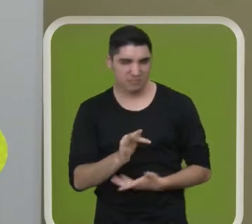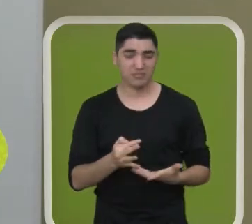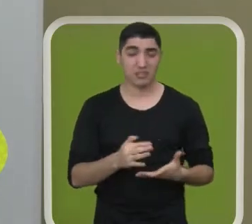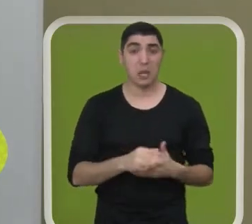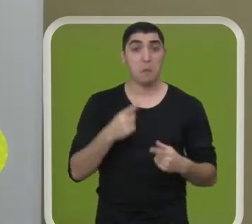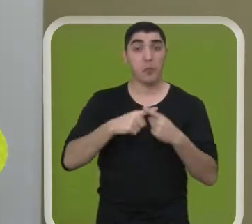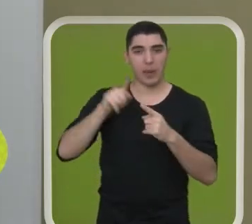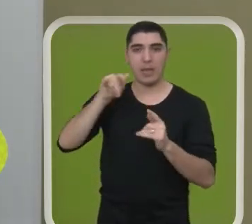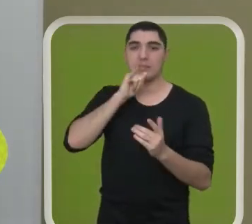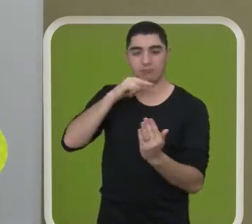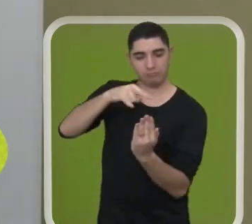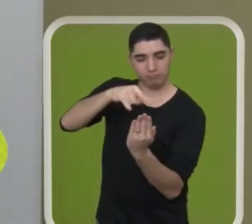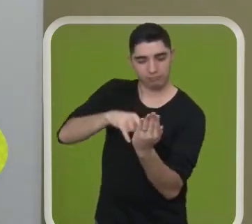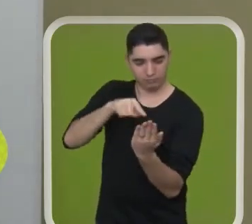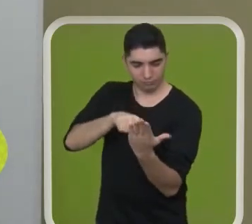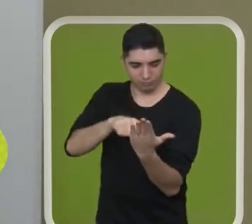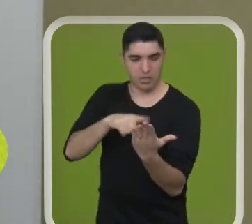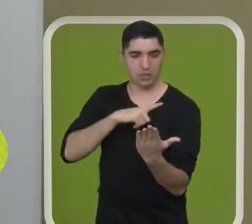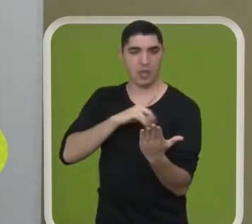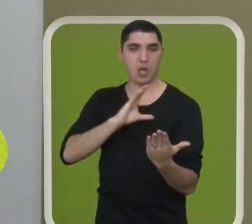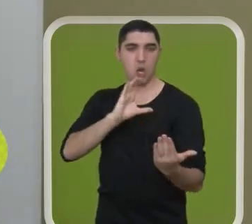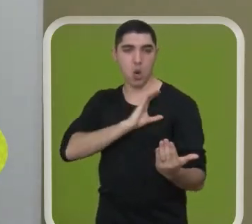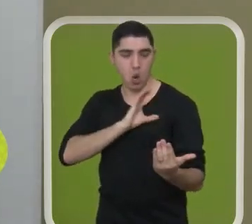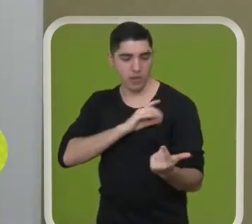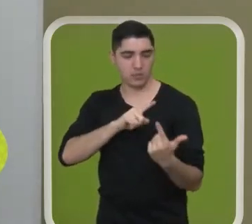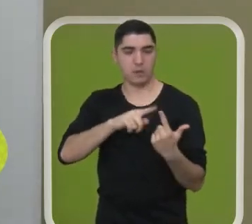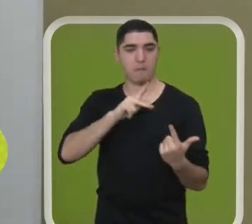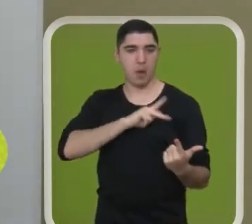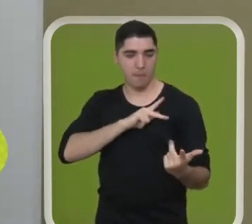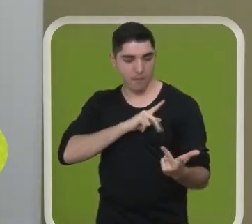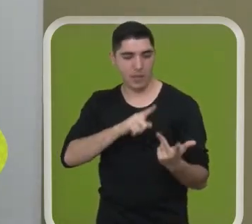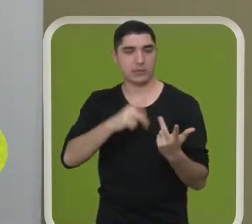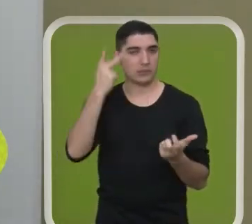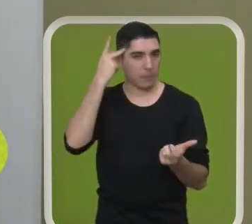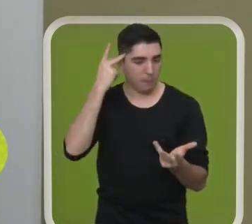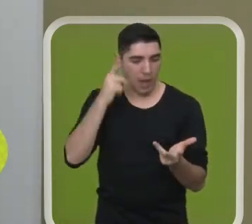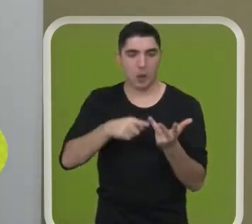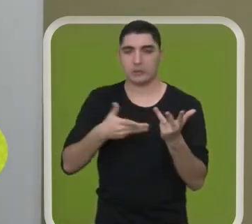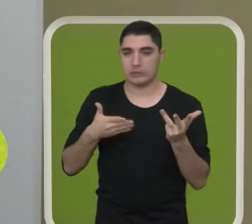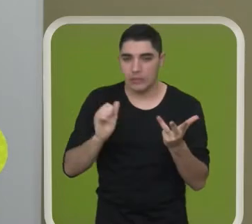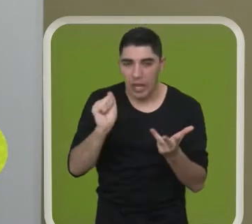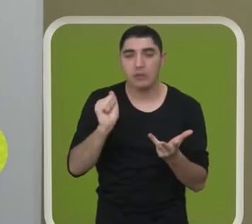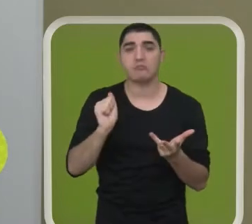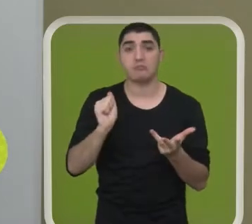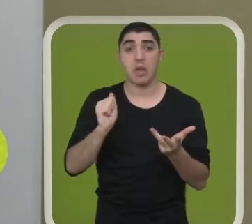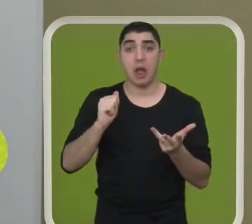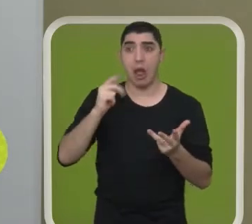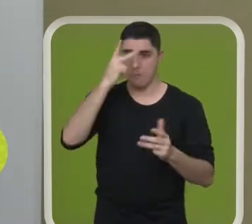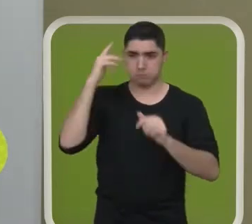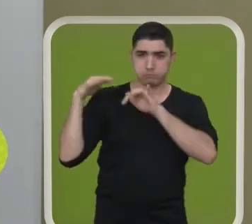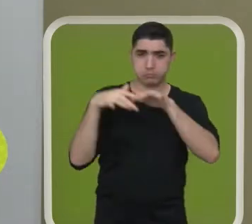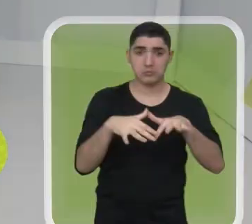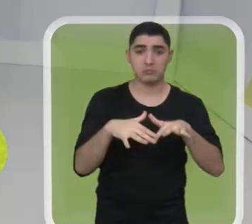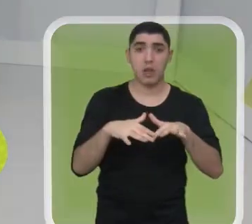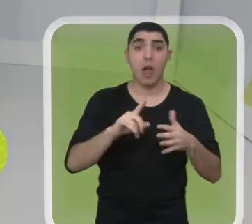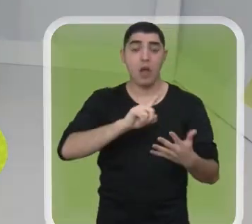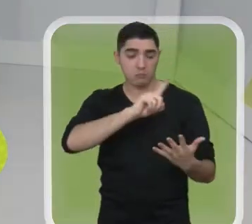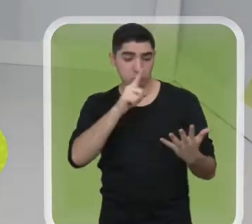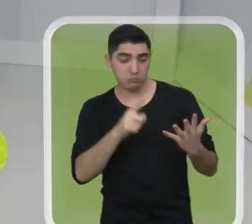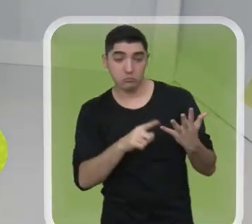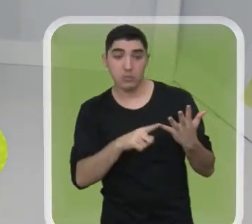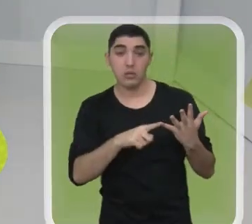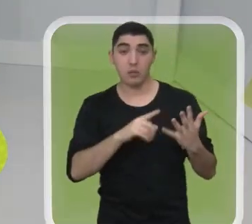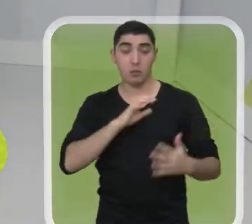final de semana e era Corinthians, Palmeiras, São Paulo, Santos, de público. E o São José em quinto ou sexto,